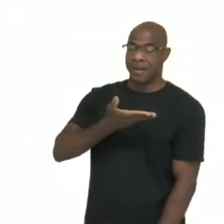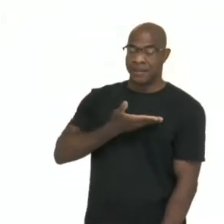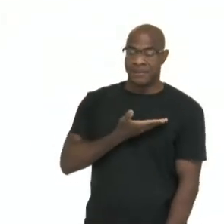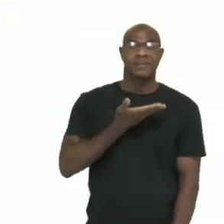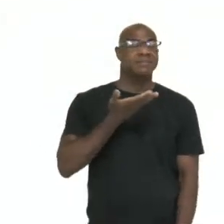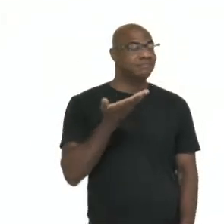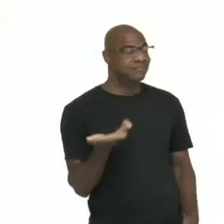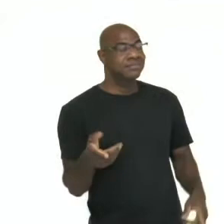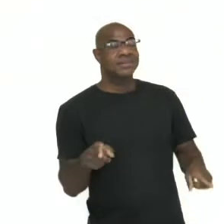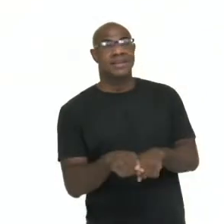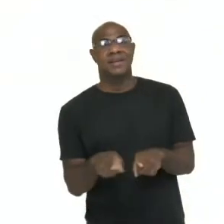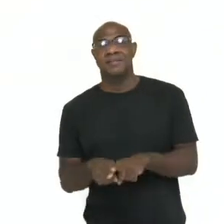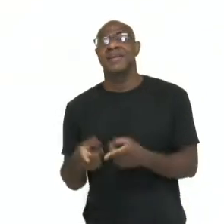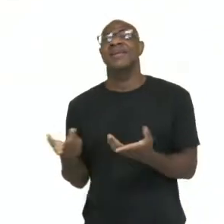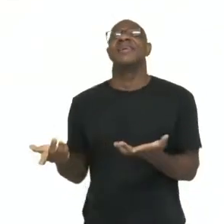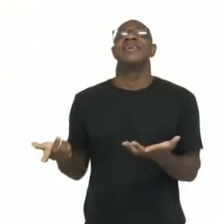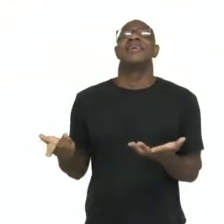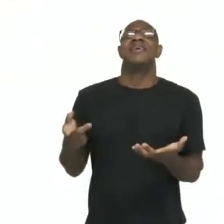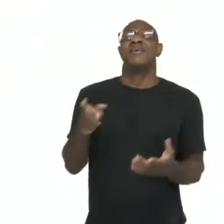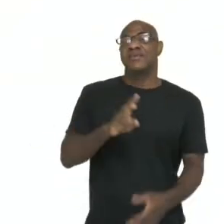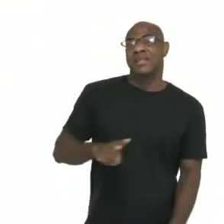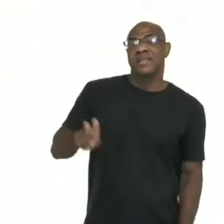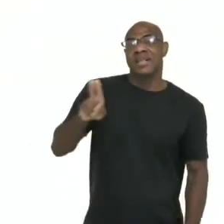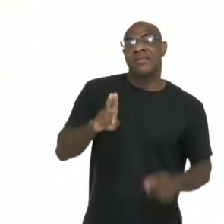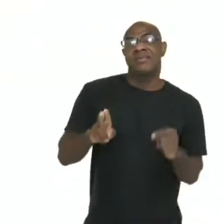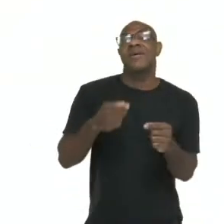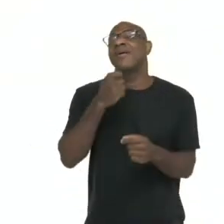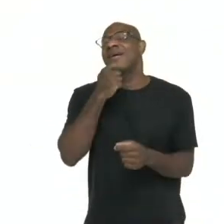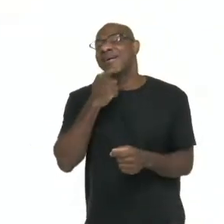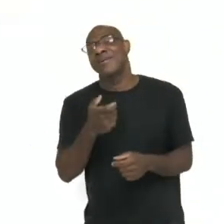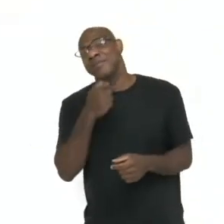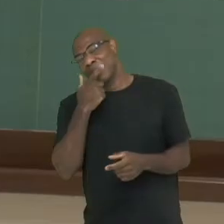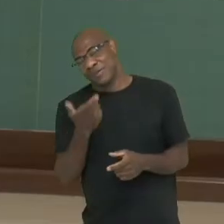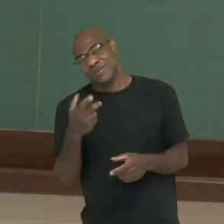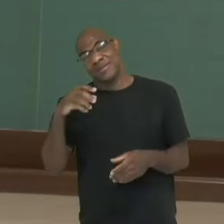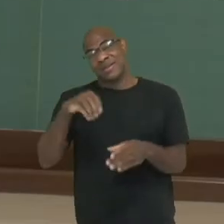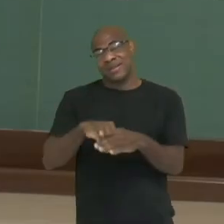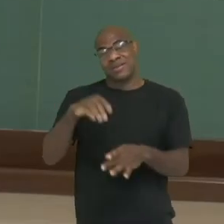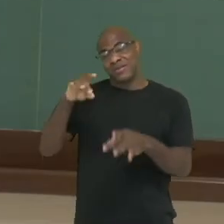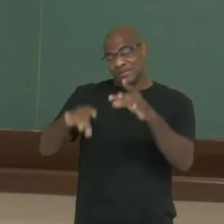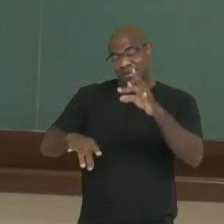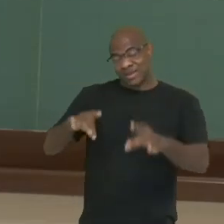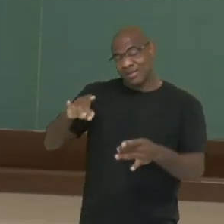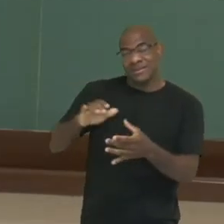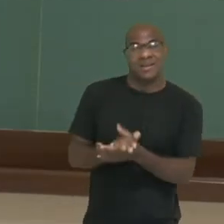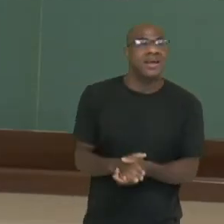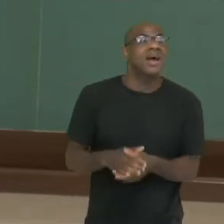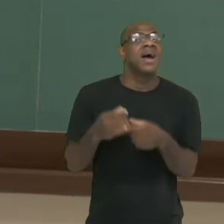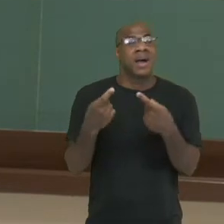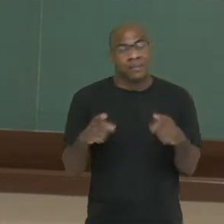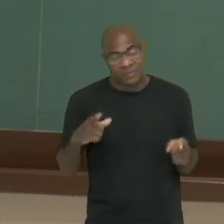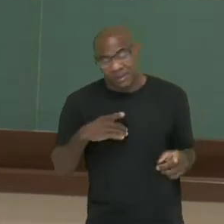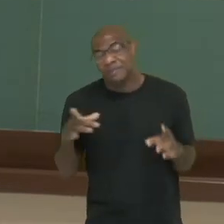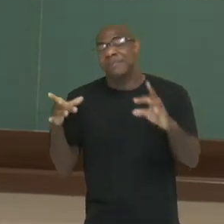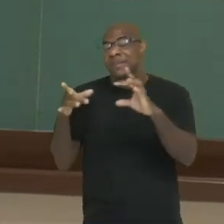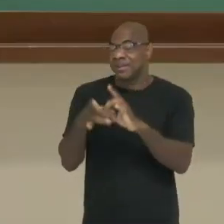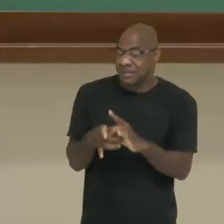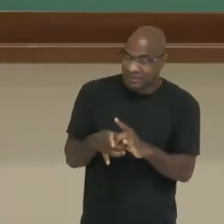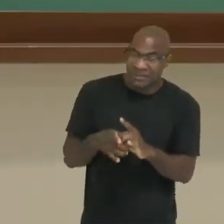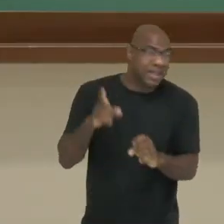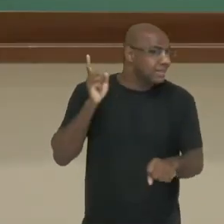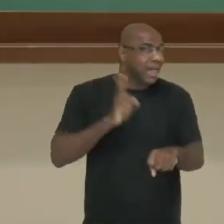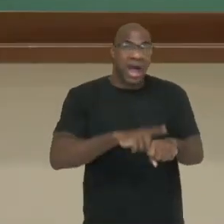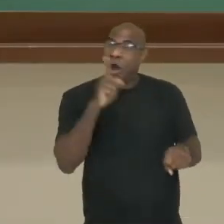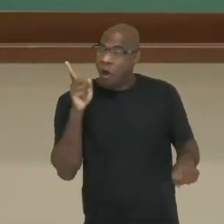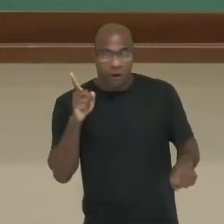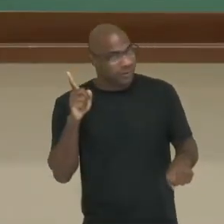como na comédia dell'arte, a trupe utiliza muito do humor em suas encenações. Então a música está ali presente, é feita ao vivo.